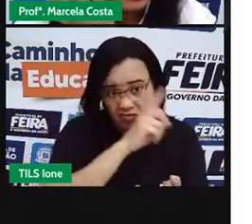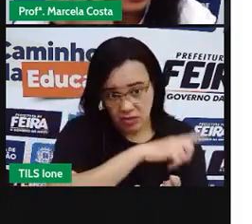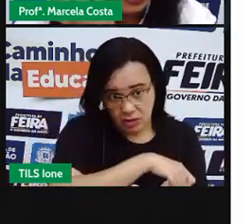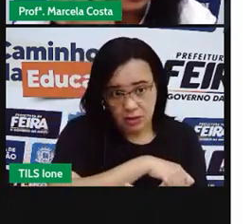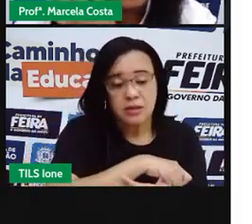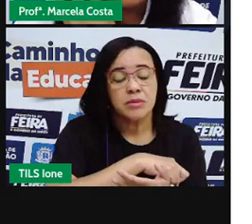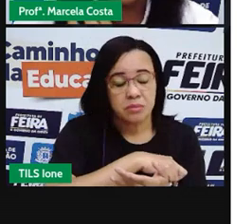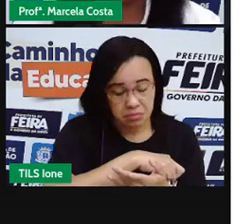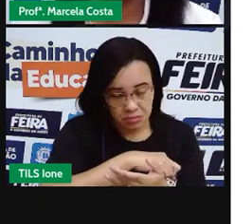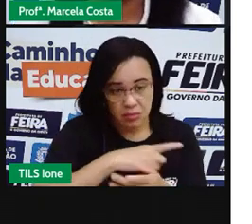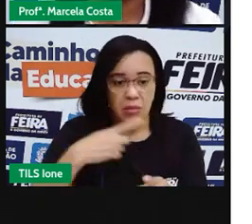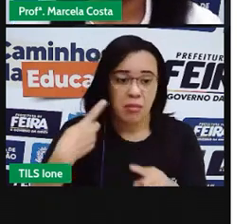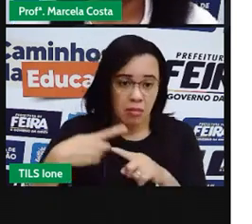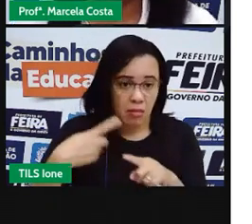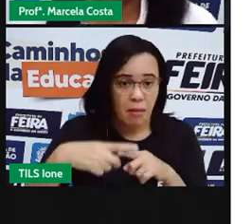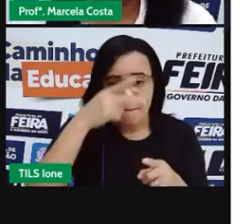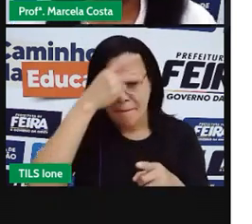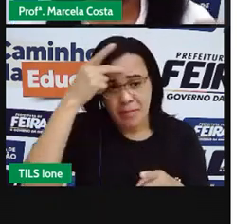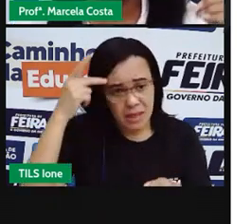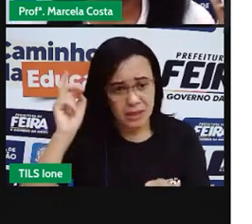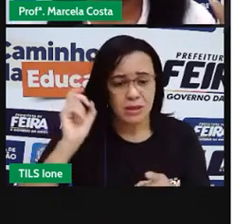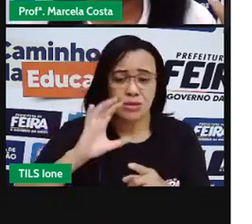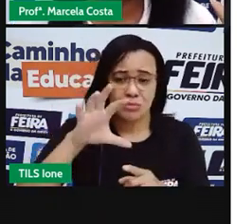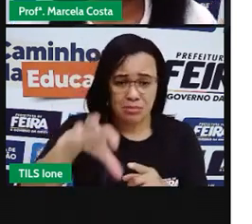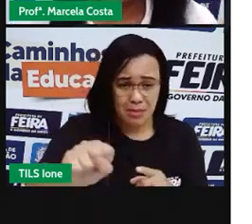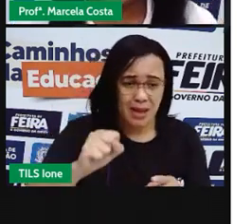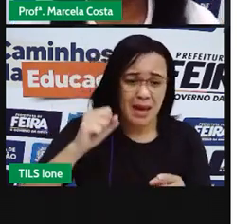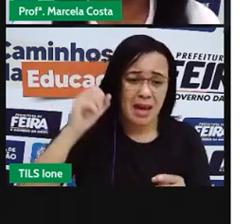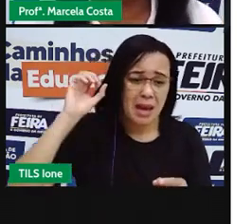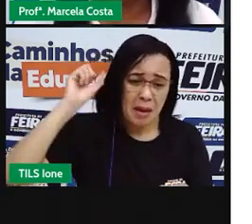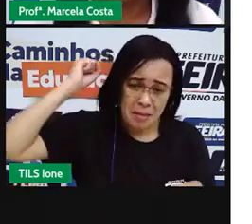muito caçado. Ele é o